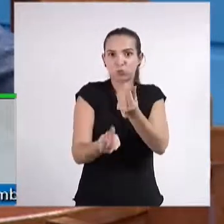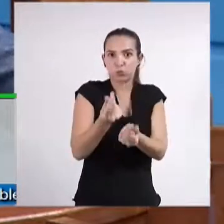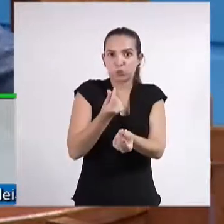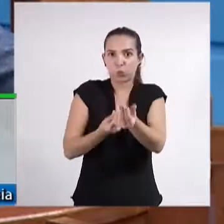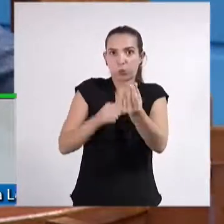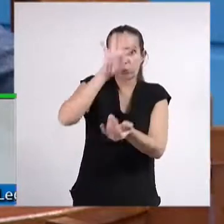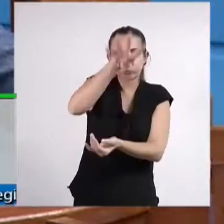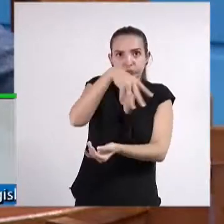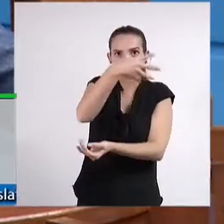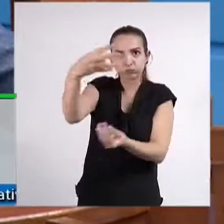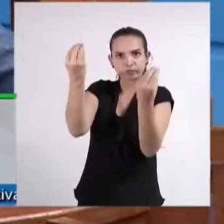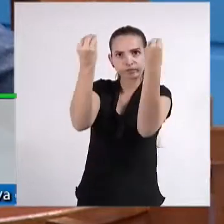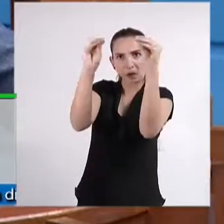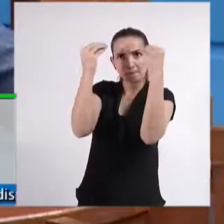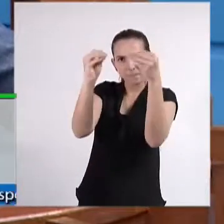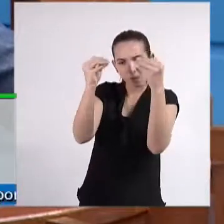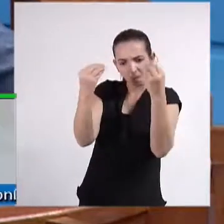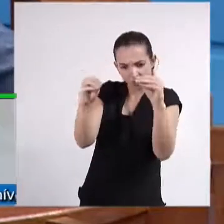nesse período.